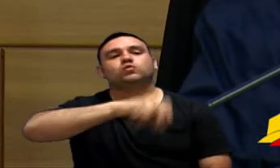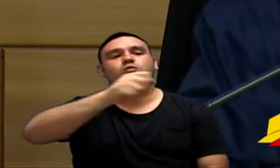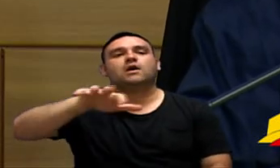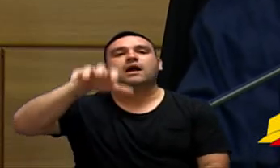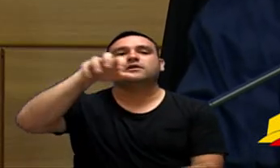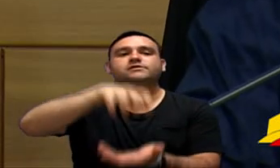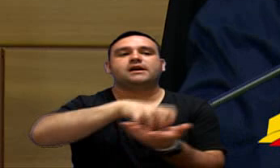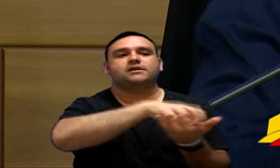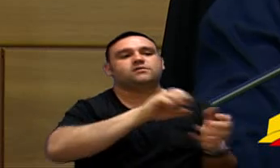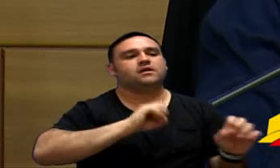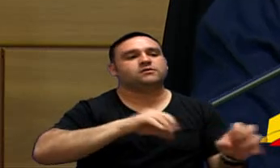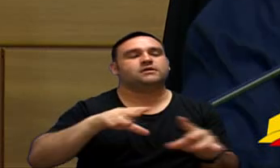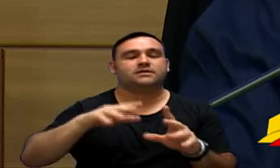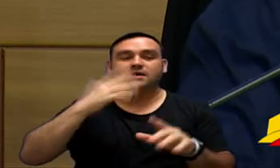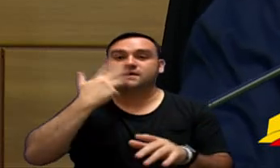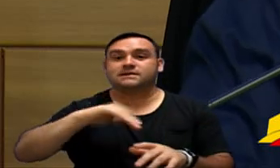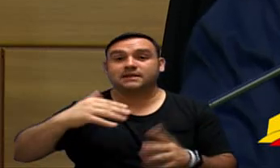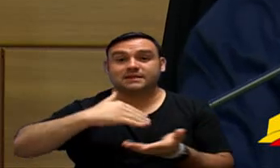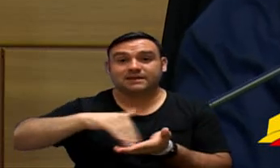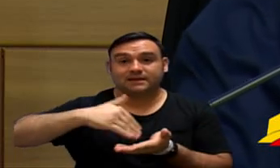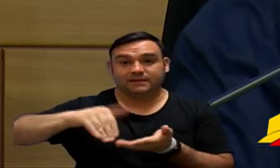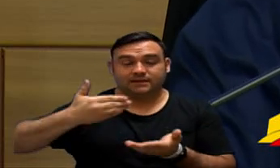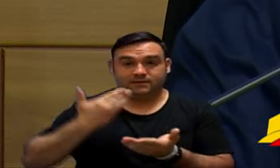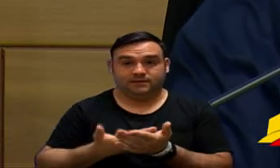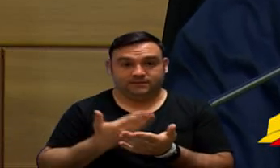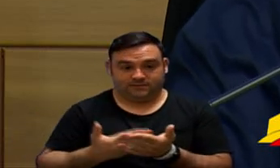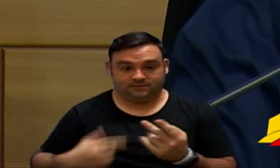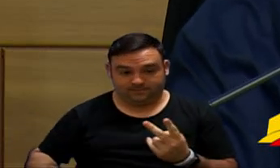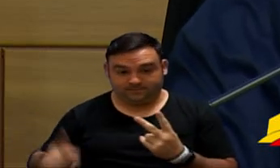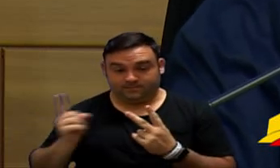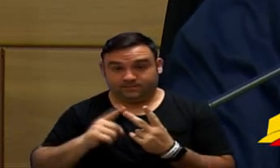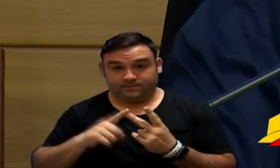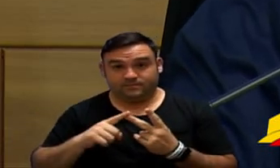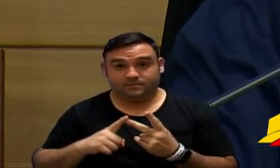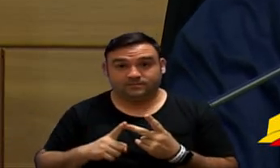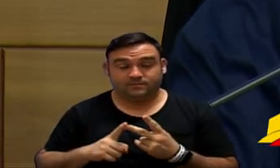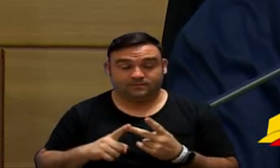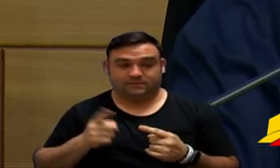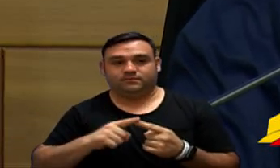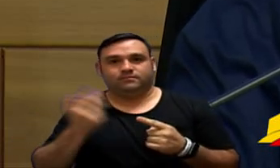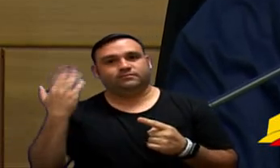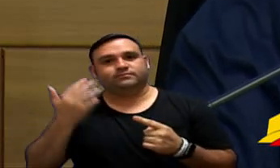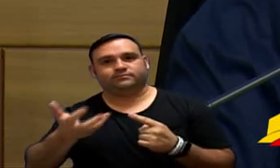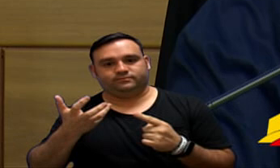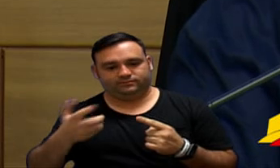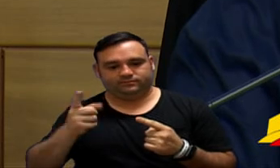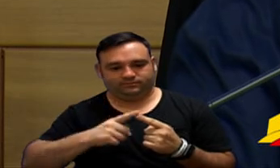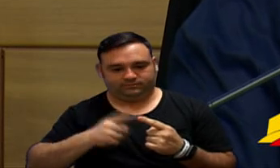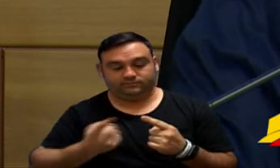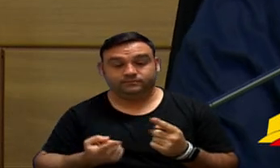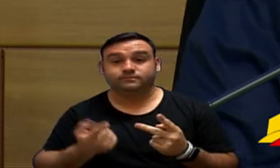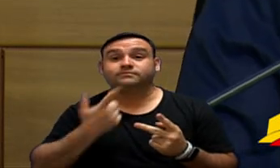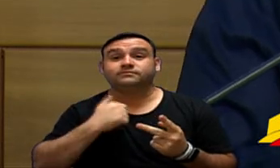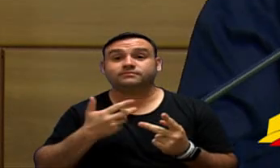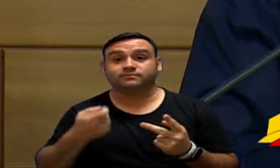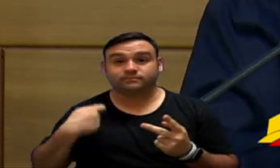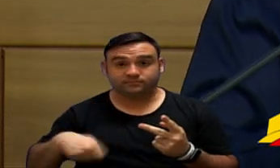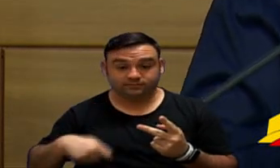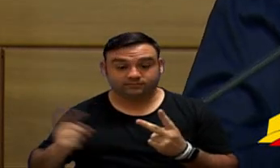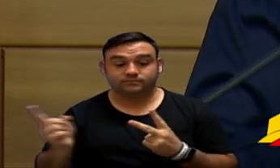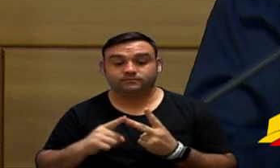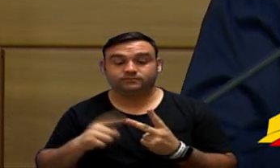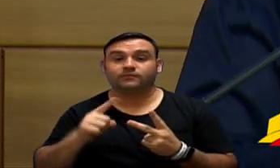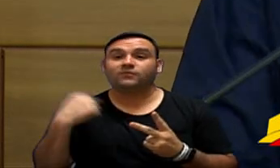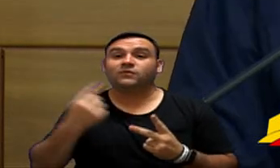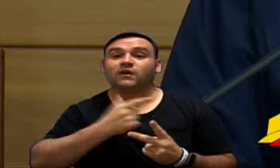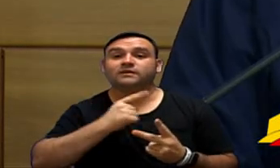centros de educação infantil com secretários de escola. Além desse desejo e essa necessidade,